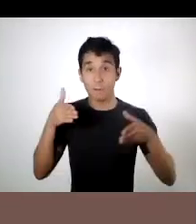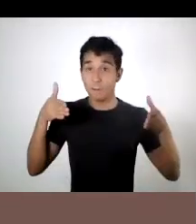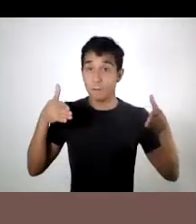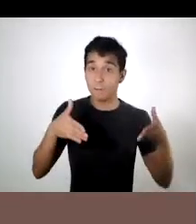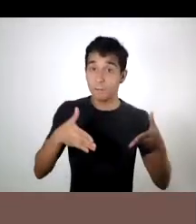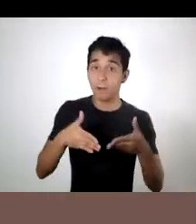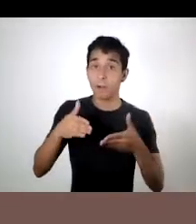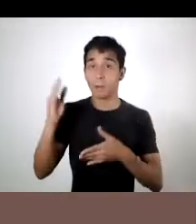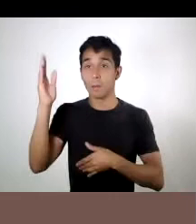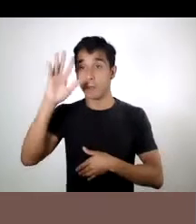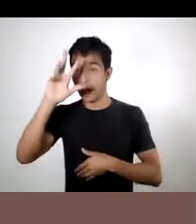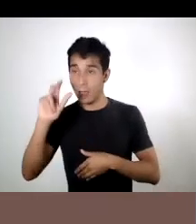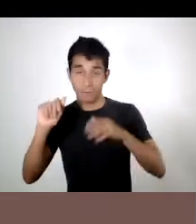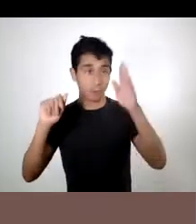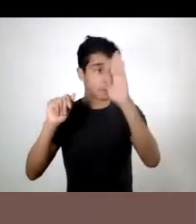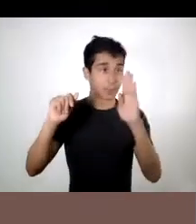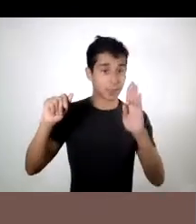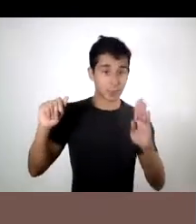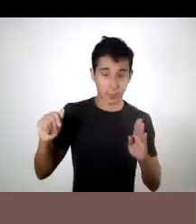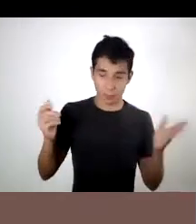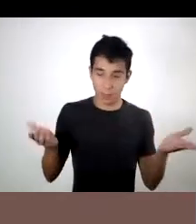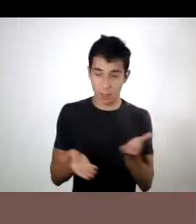África, Brasil e territórios quilombolas.